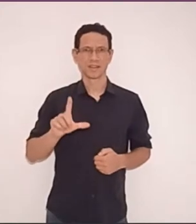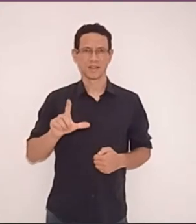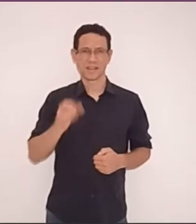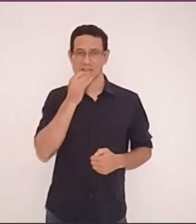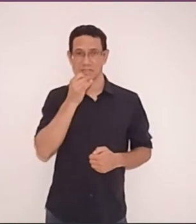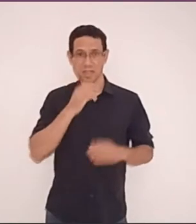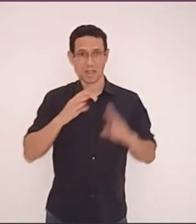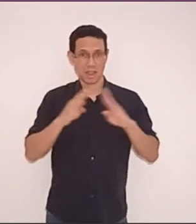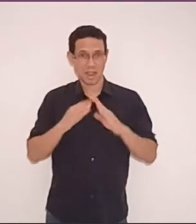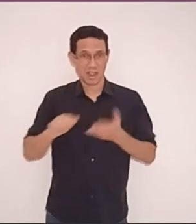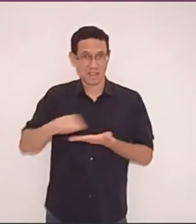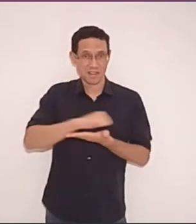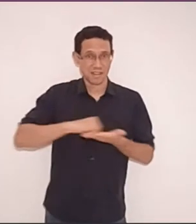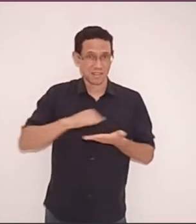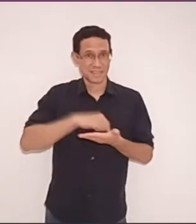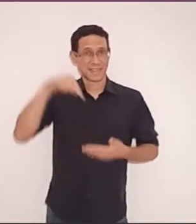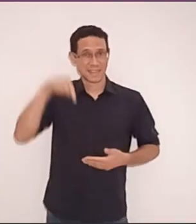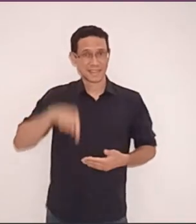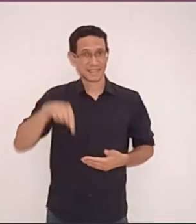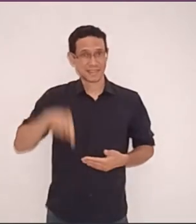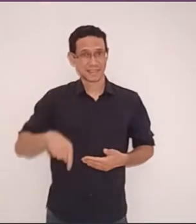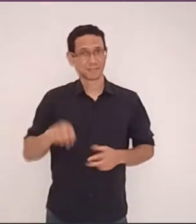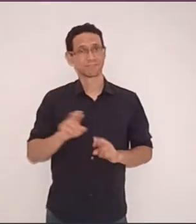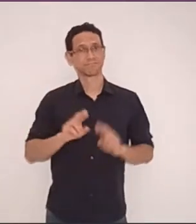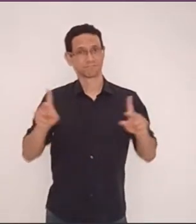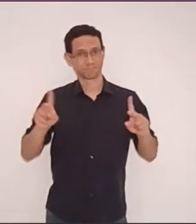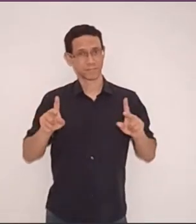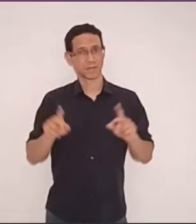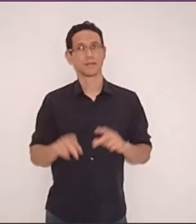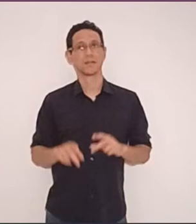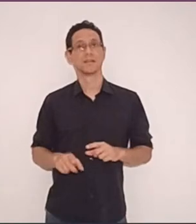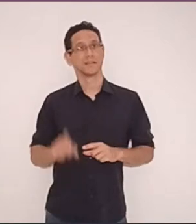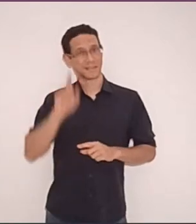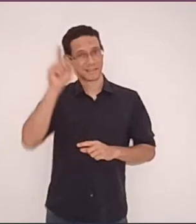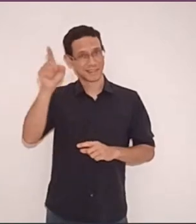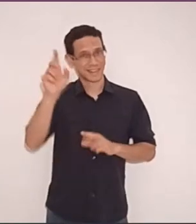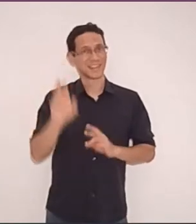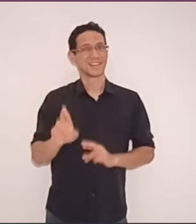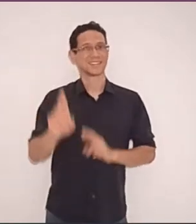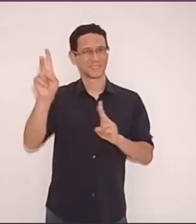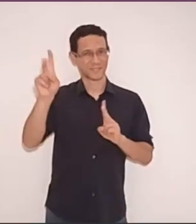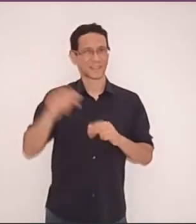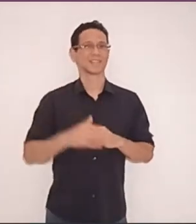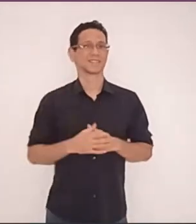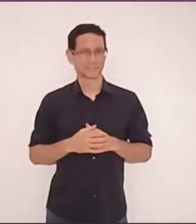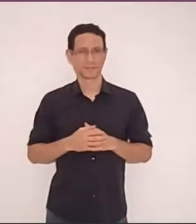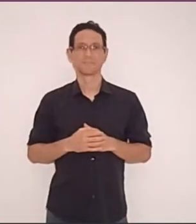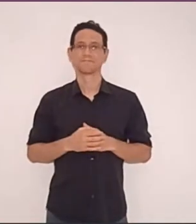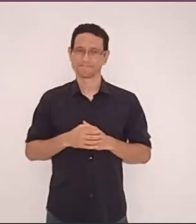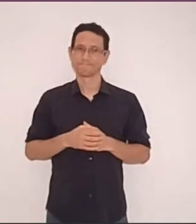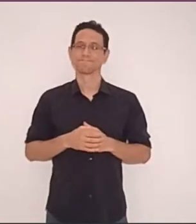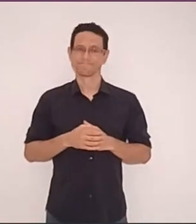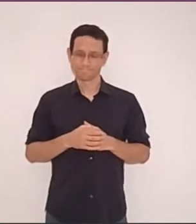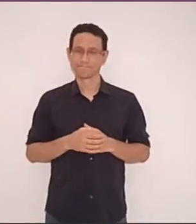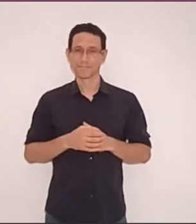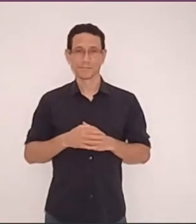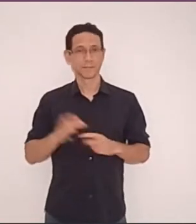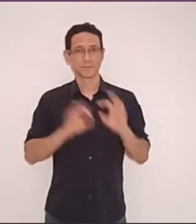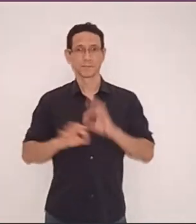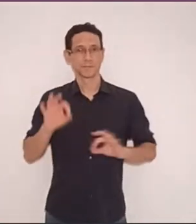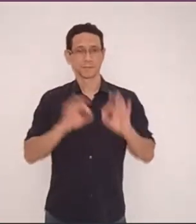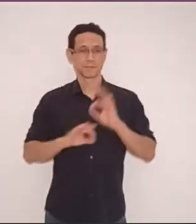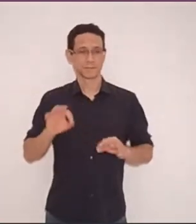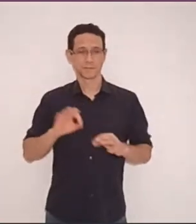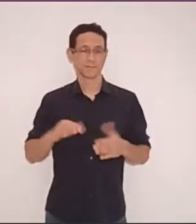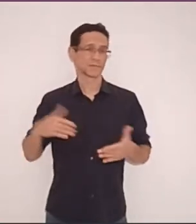do trabalho doméstico aqui e que a multa diferente que cidade de lá né Por que que é esses arranjos